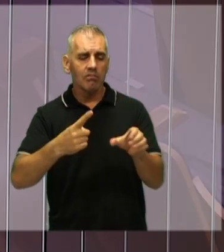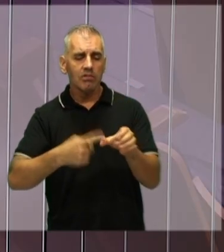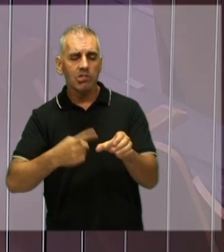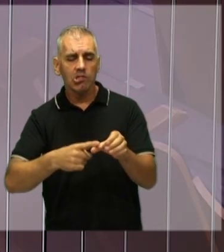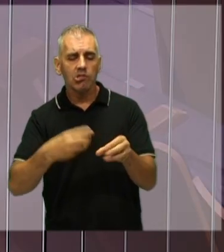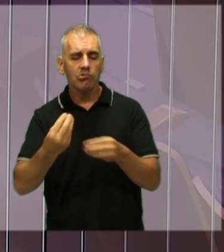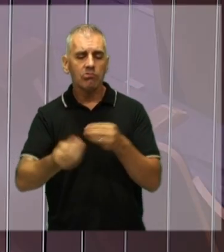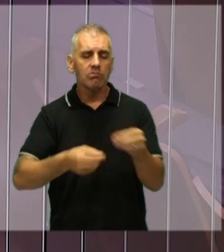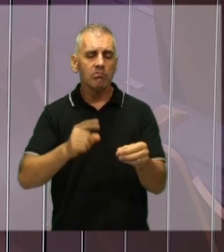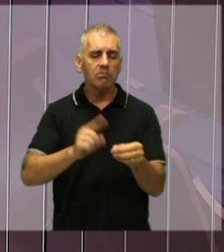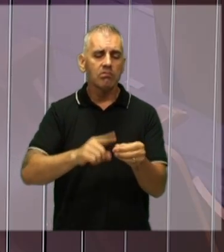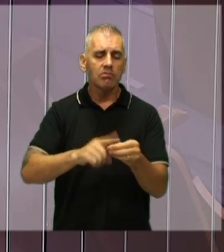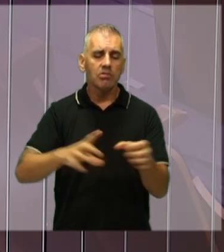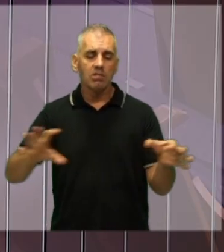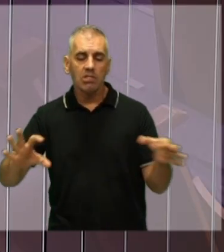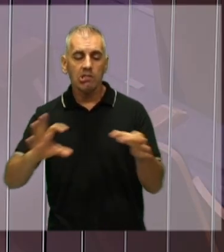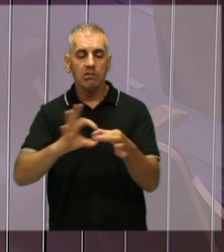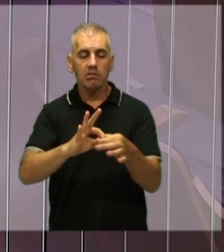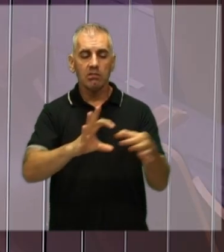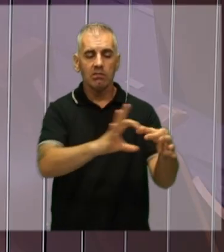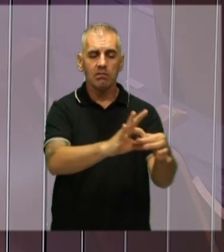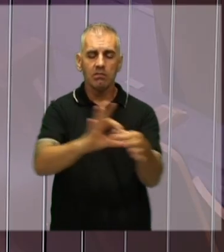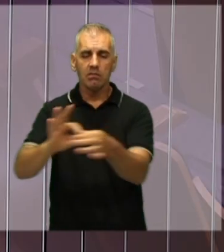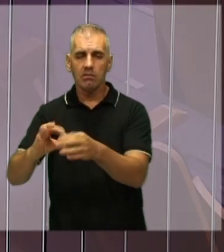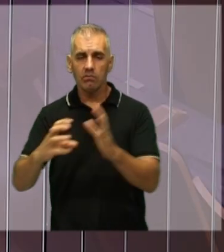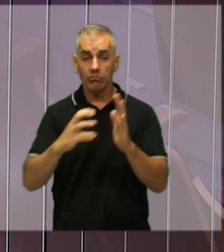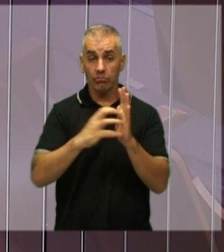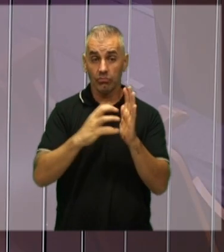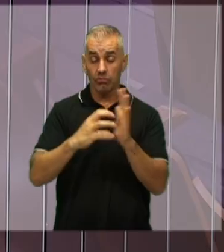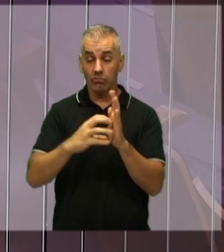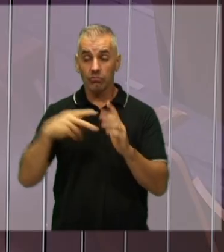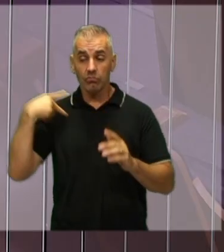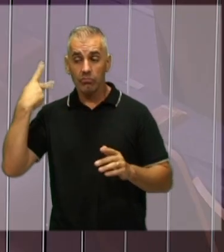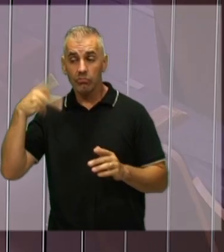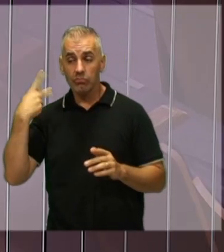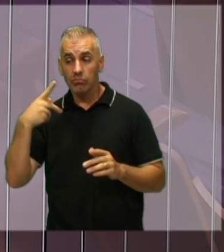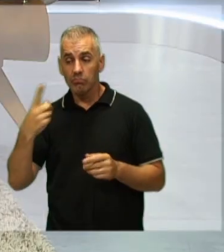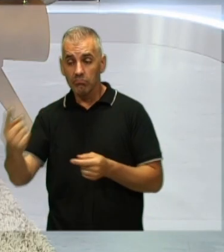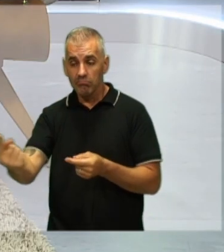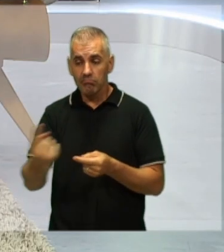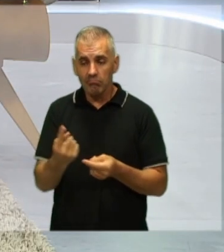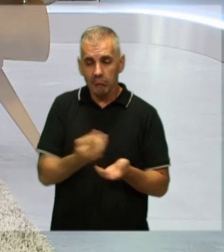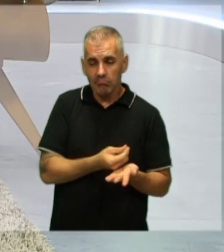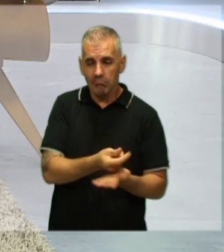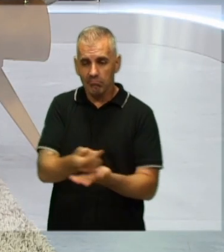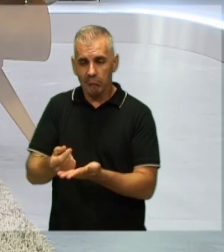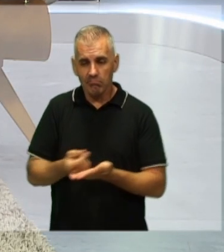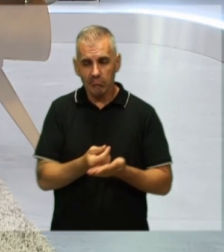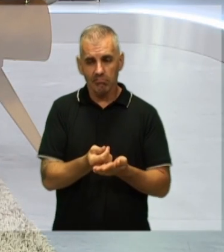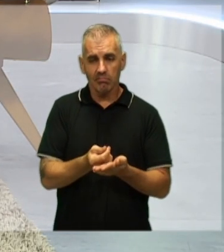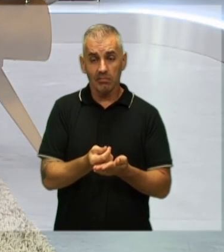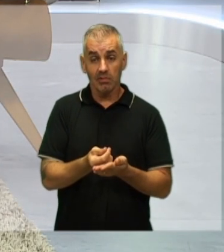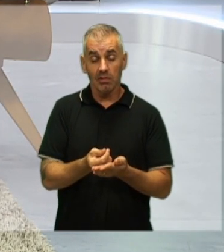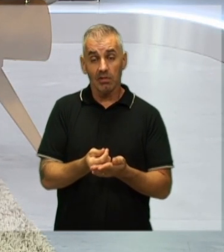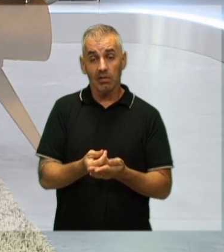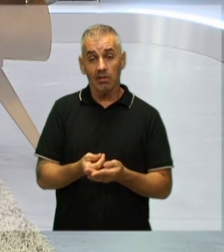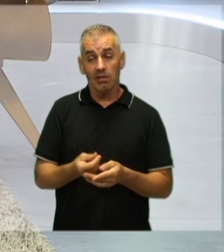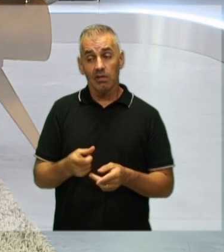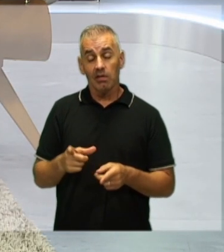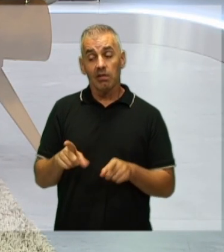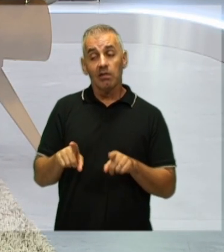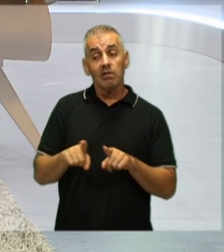ser feitas as alianças e as articulações políticas para a vinda de recursos? O contrário também é verdadeiro,